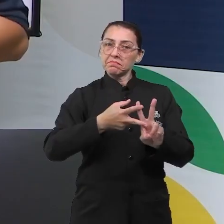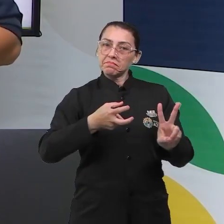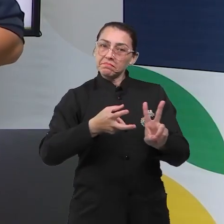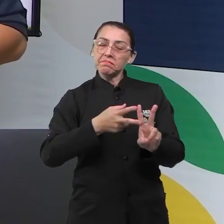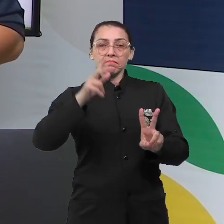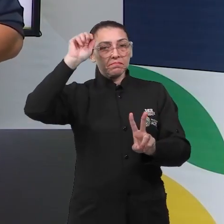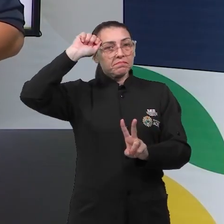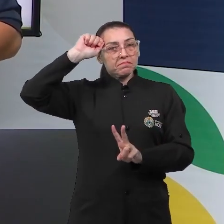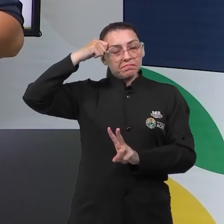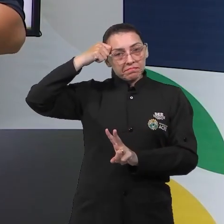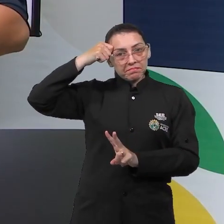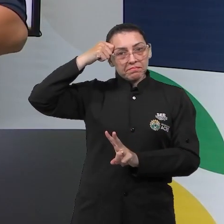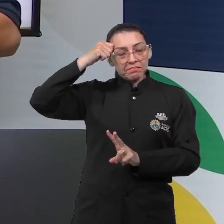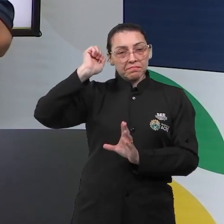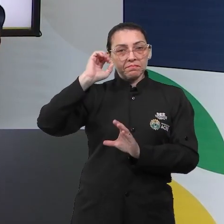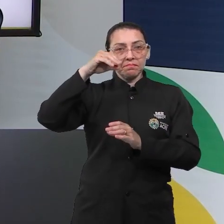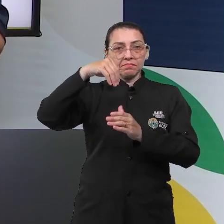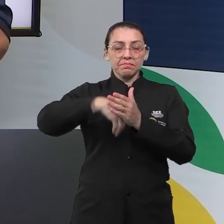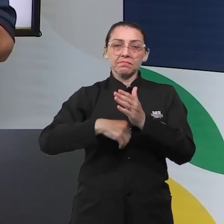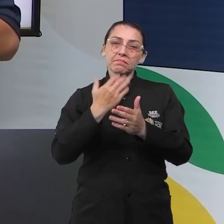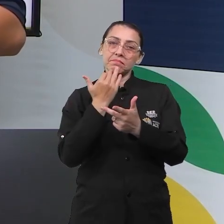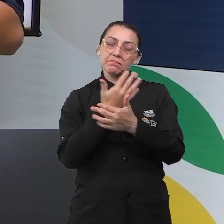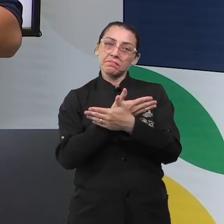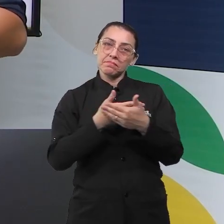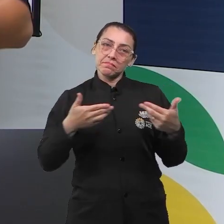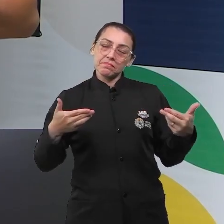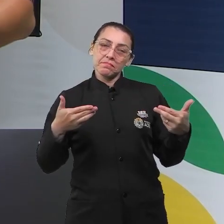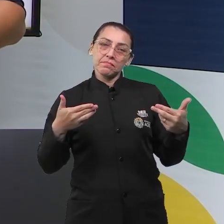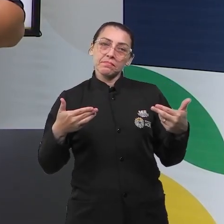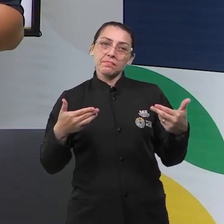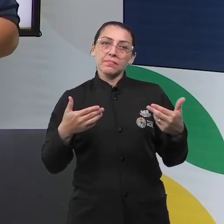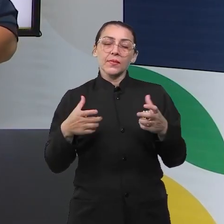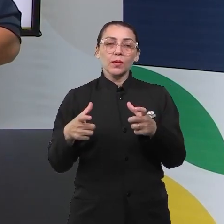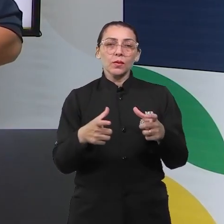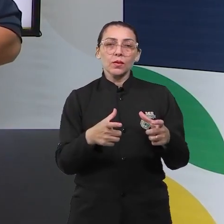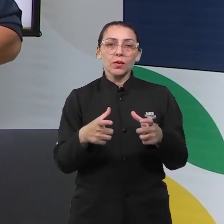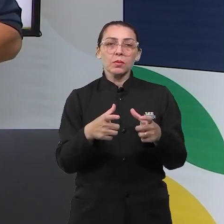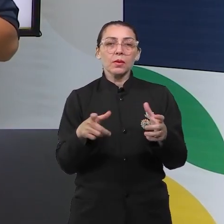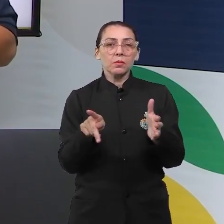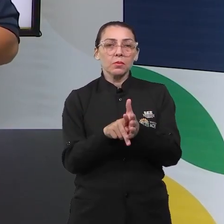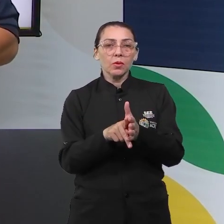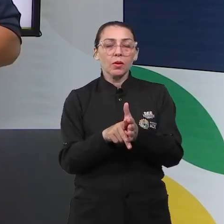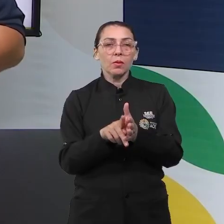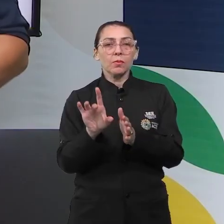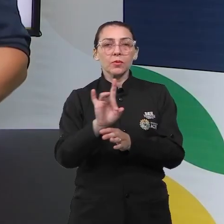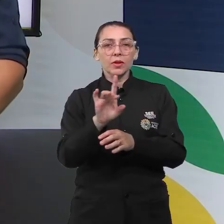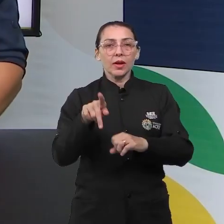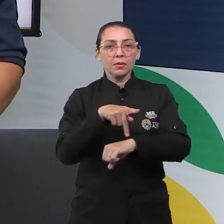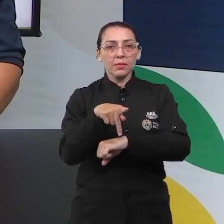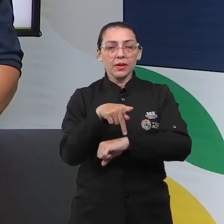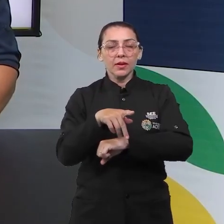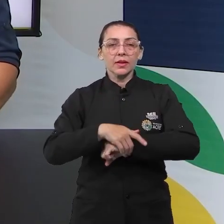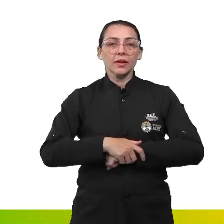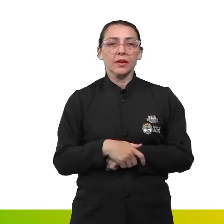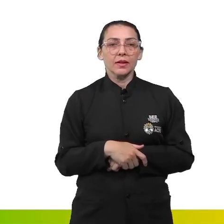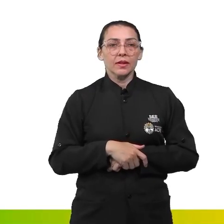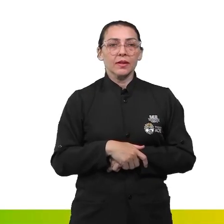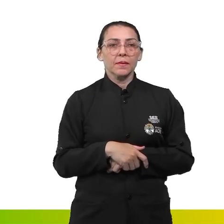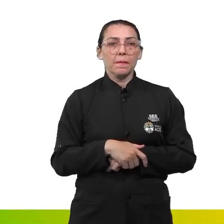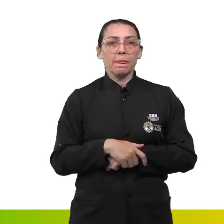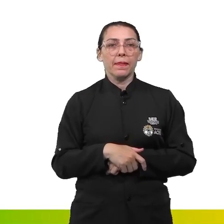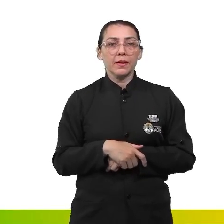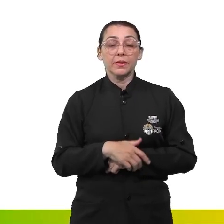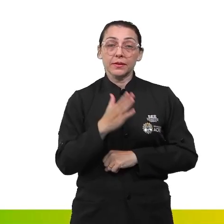legado africano, dentro da alimentação, dentro dos pratos típicos. Que delícia, hein? Então, a